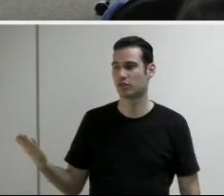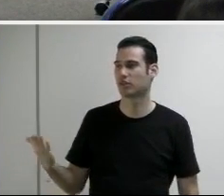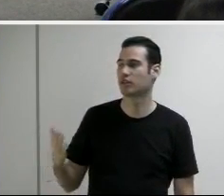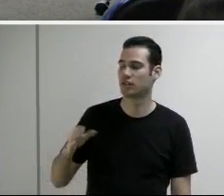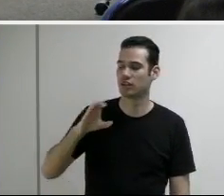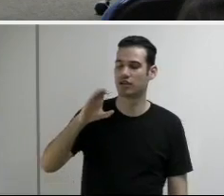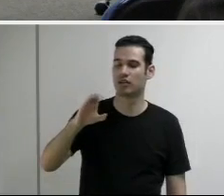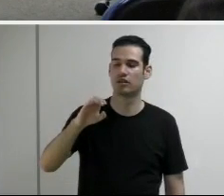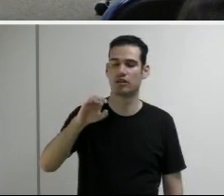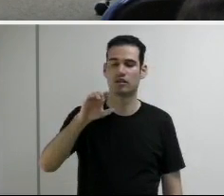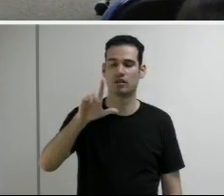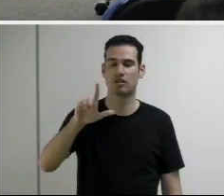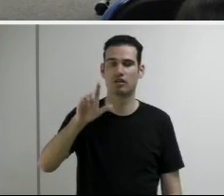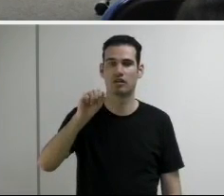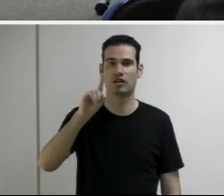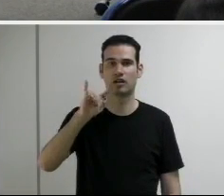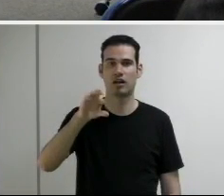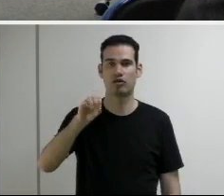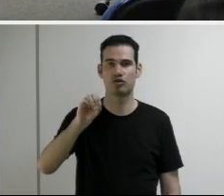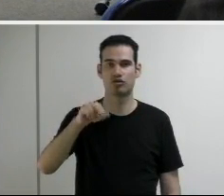Nazareno.